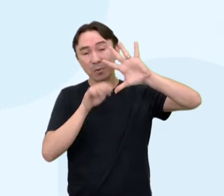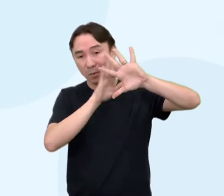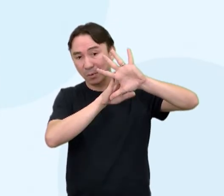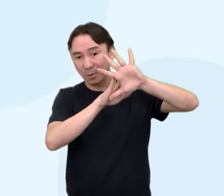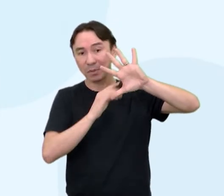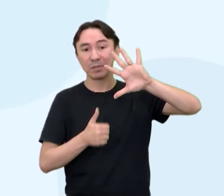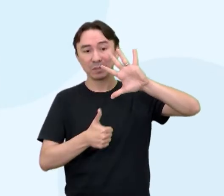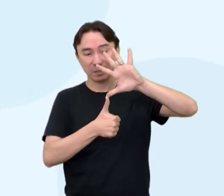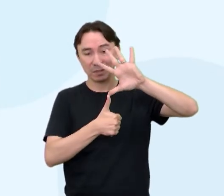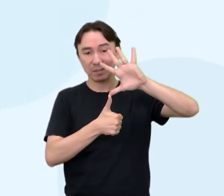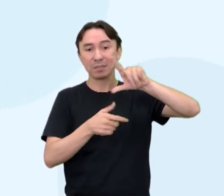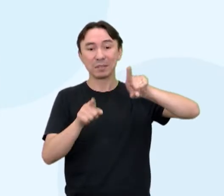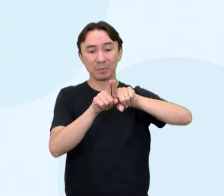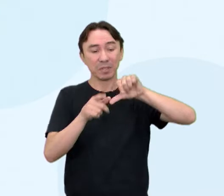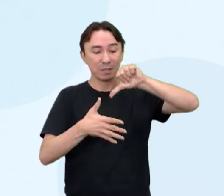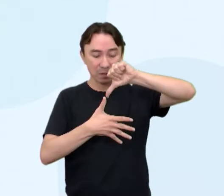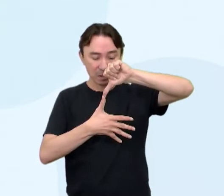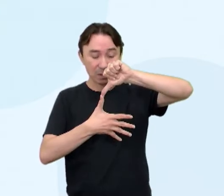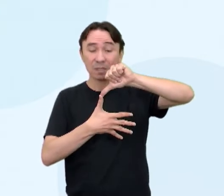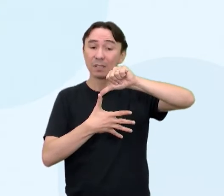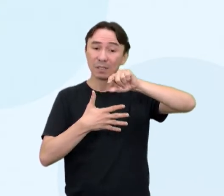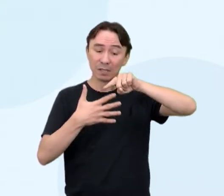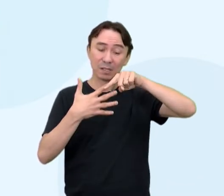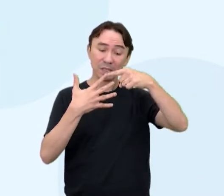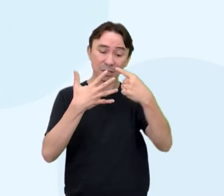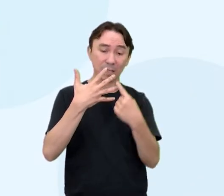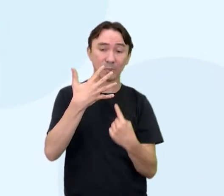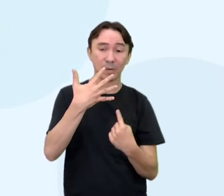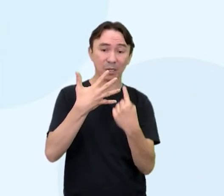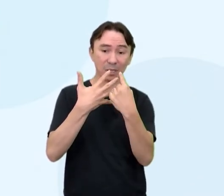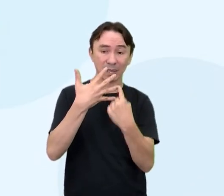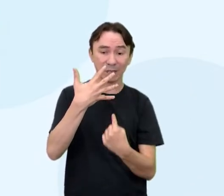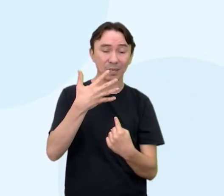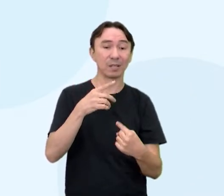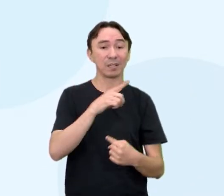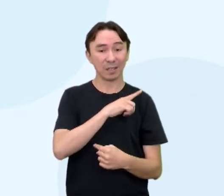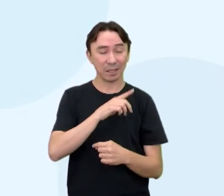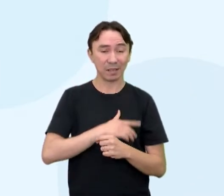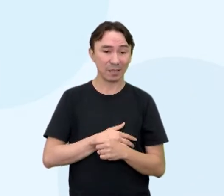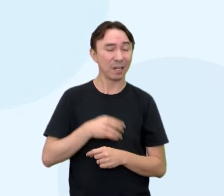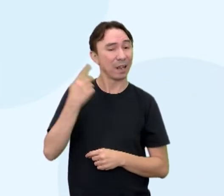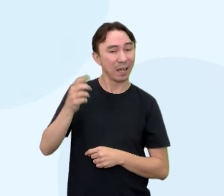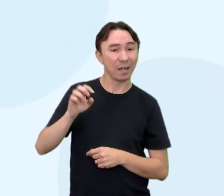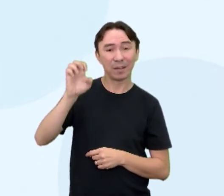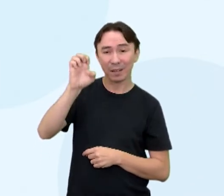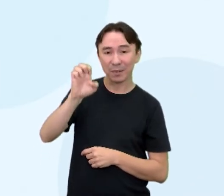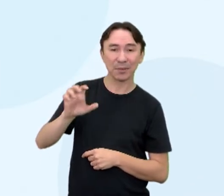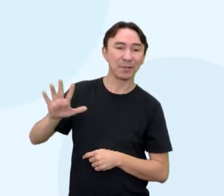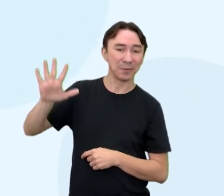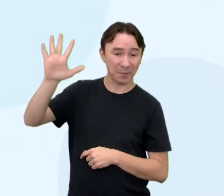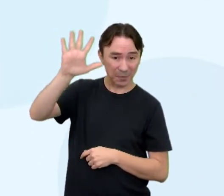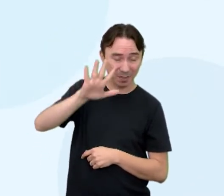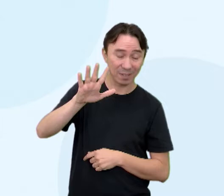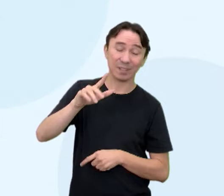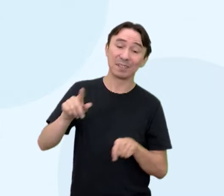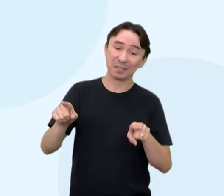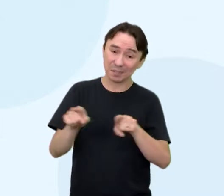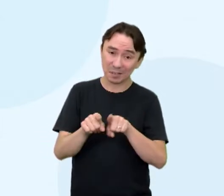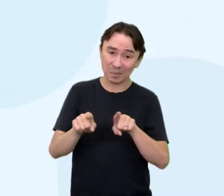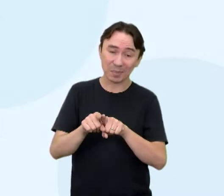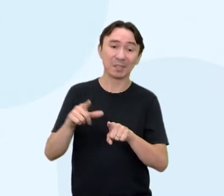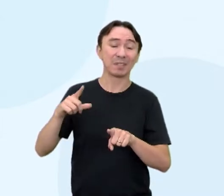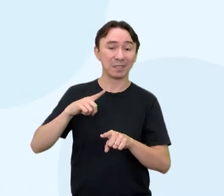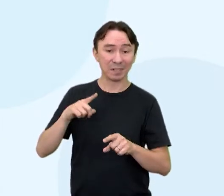na América Latina. Se a gente for ver na região lá da Europa, né, tem os Alpes, né, que também